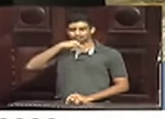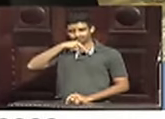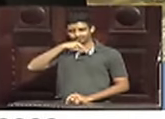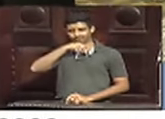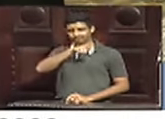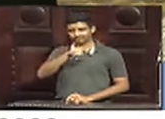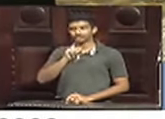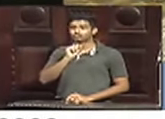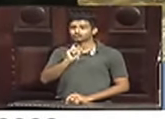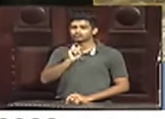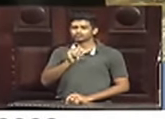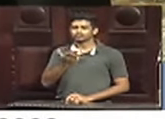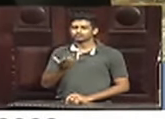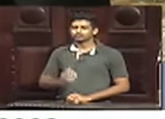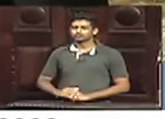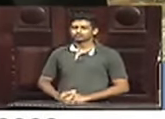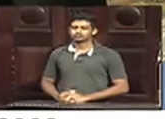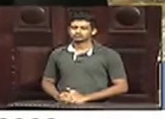Chamar a atenção